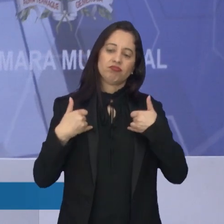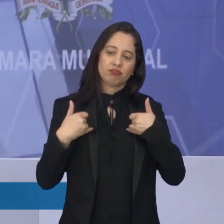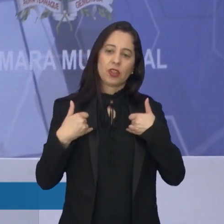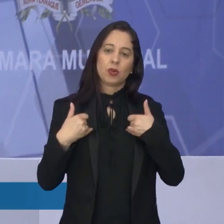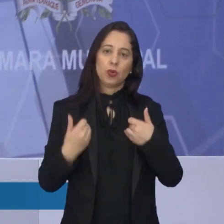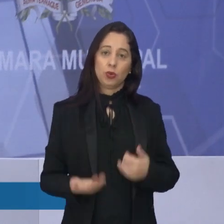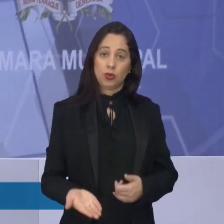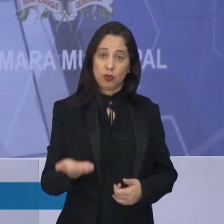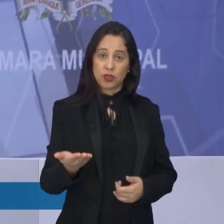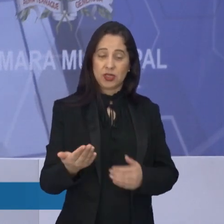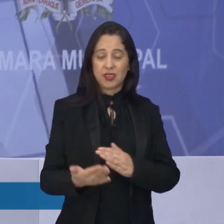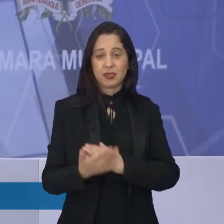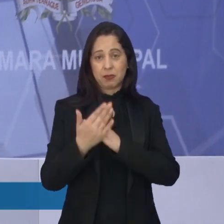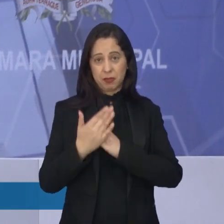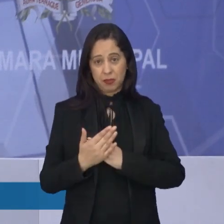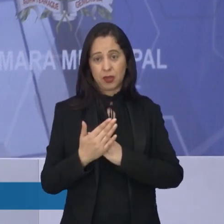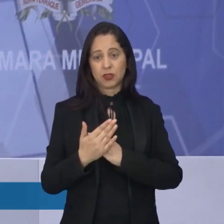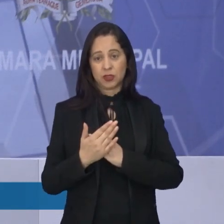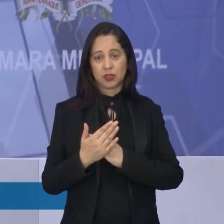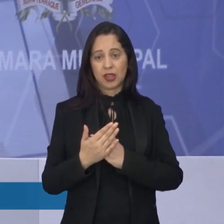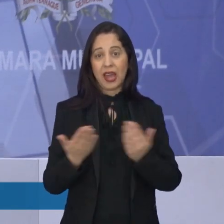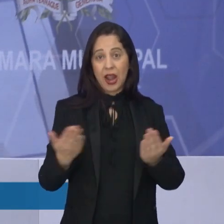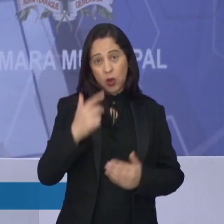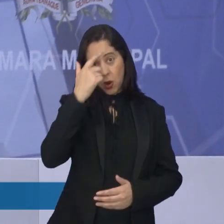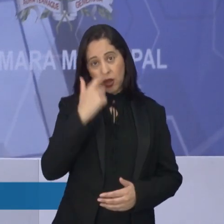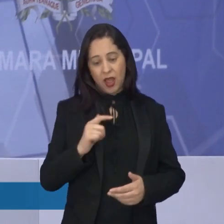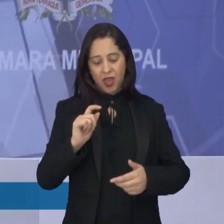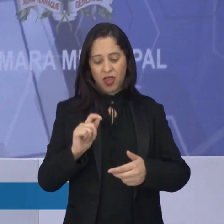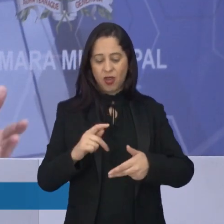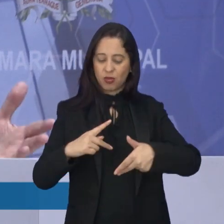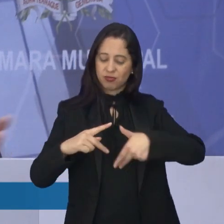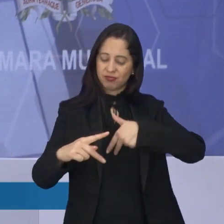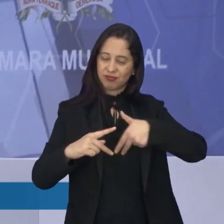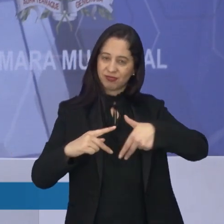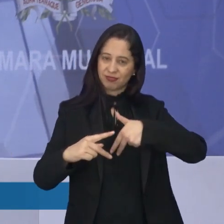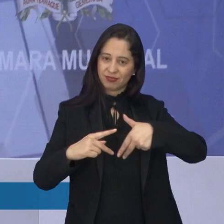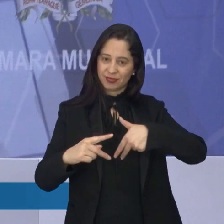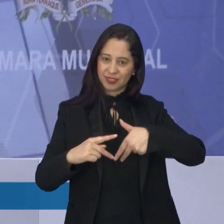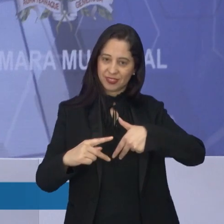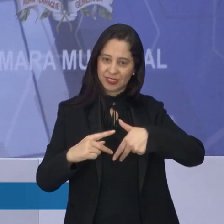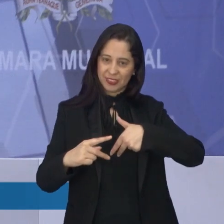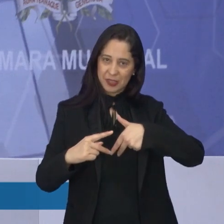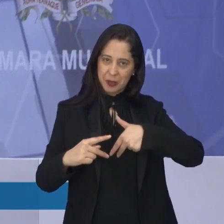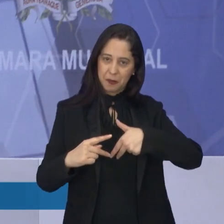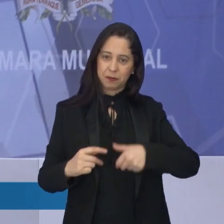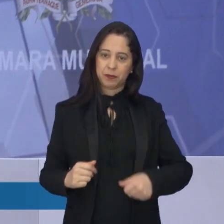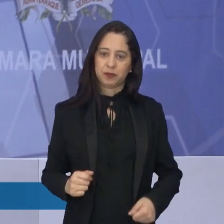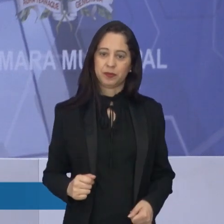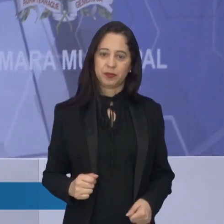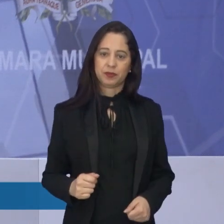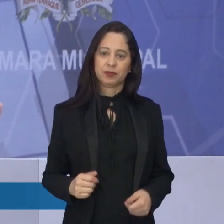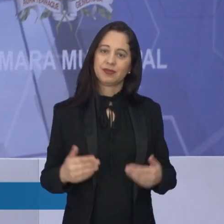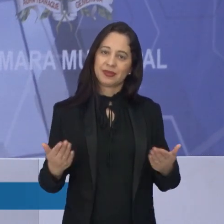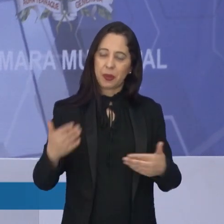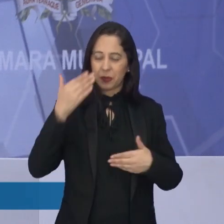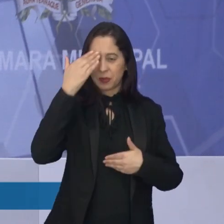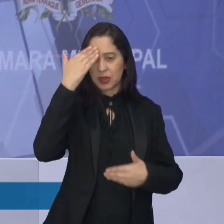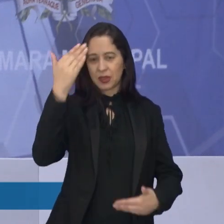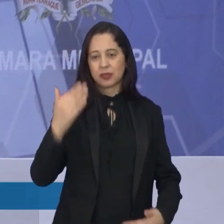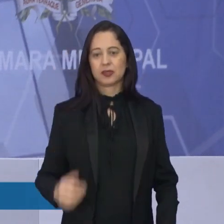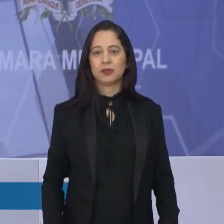vocês contribuíram para que eu agora me transformasse num deles, num cidadão de São José. Então era isso. Muito